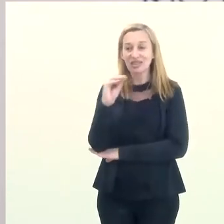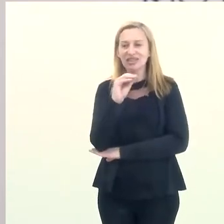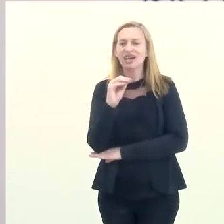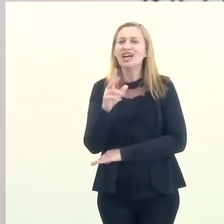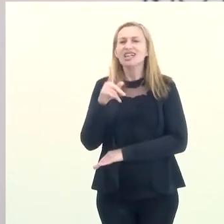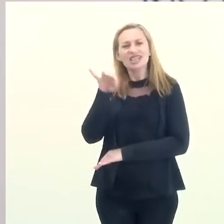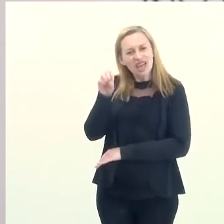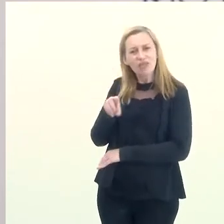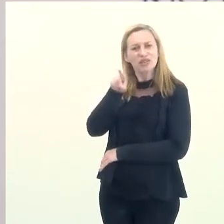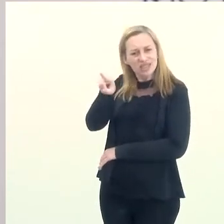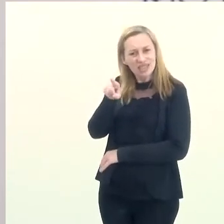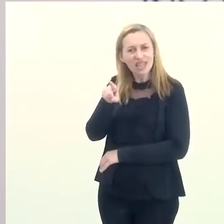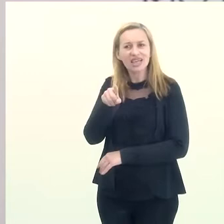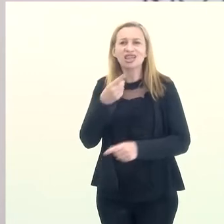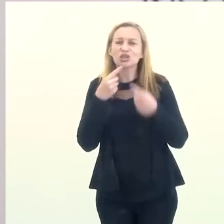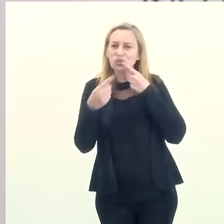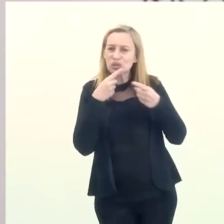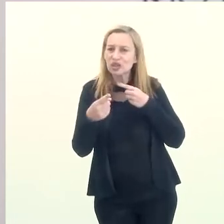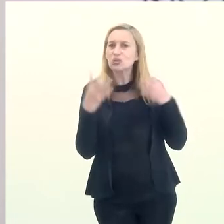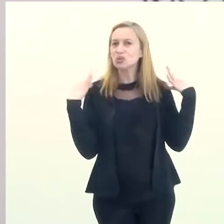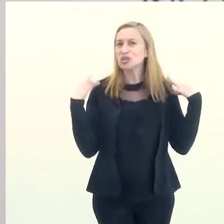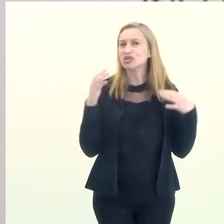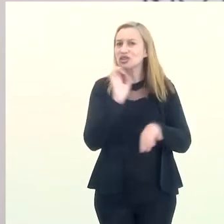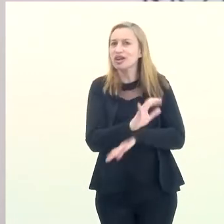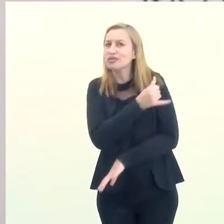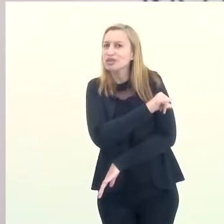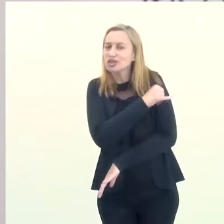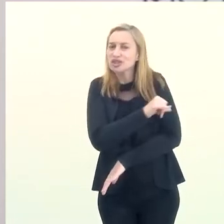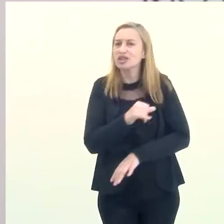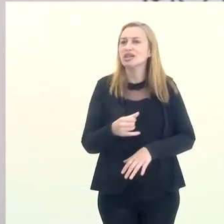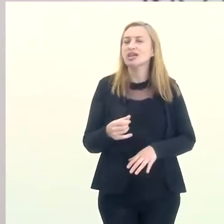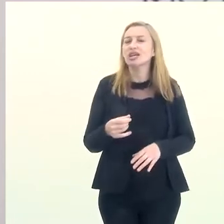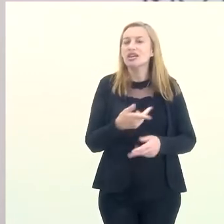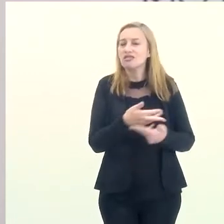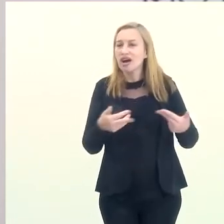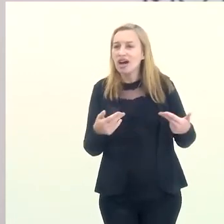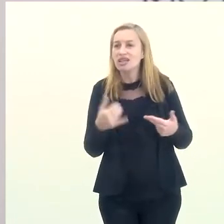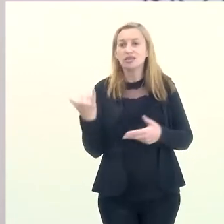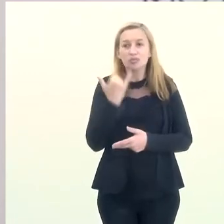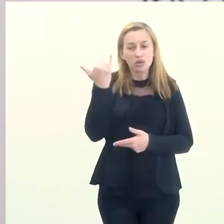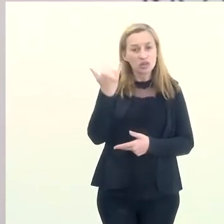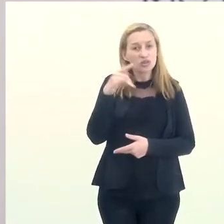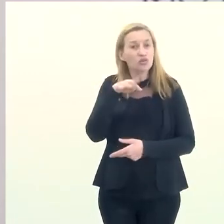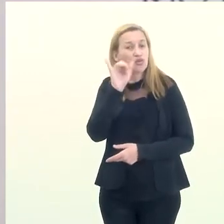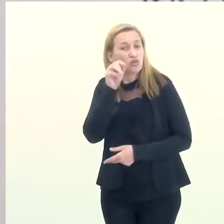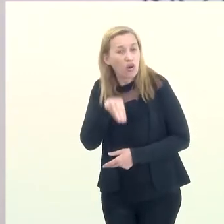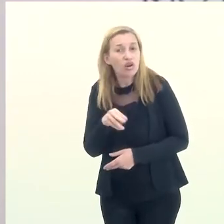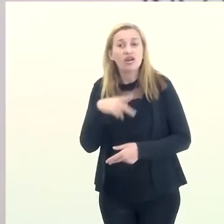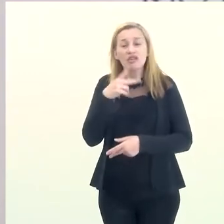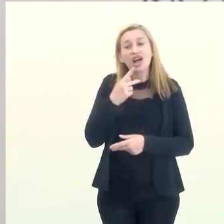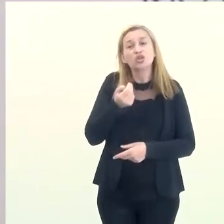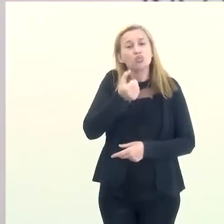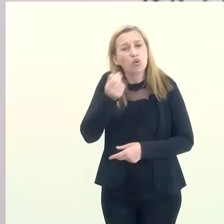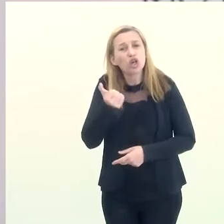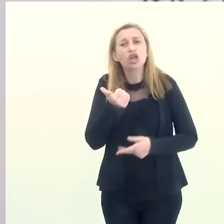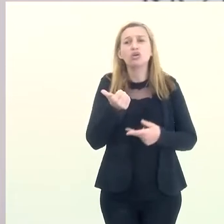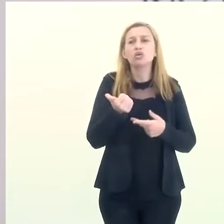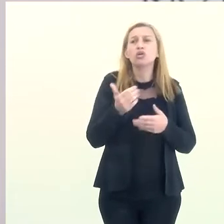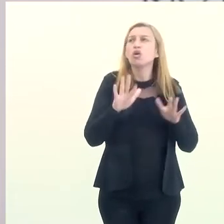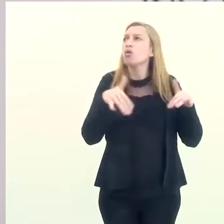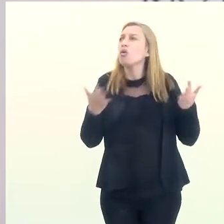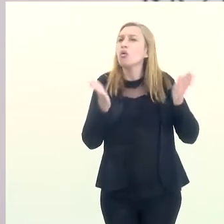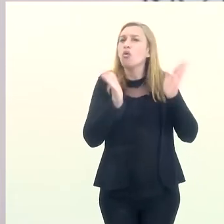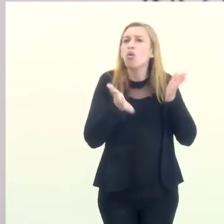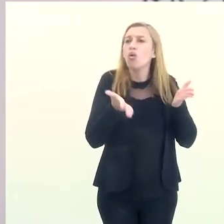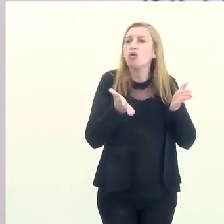Sávio, você tem sido muito atuante na discussão do turismo no estado do Rio de Janeiro e participando de importantes fóruns. Queria que você falasse um pouquinho